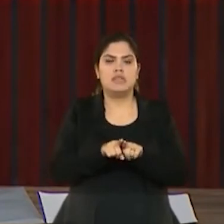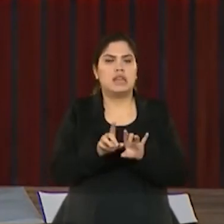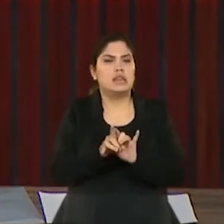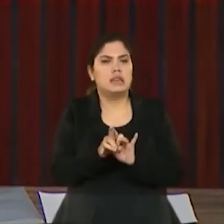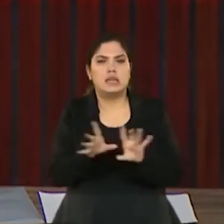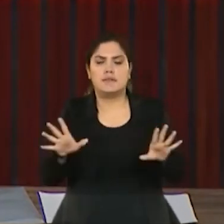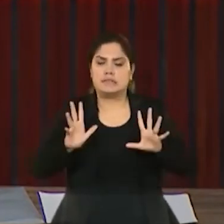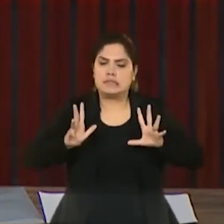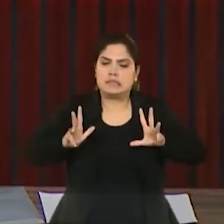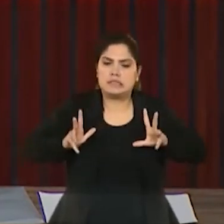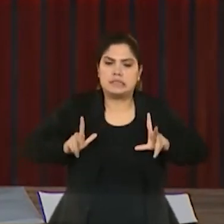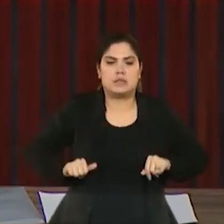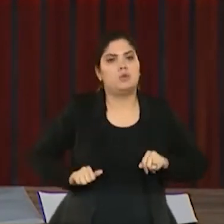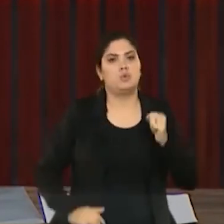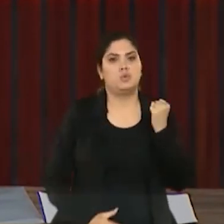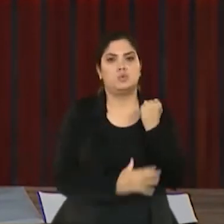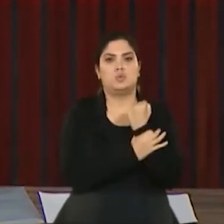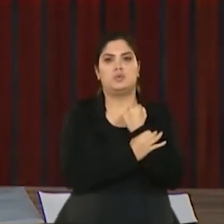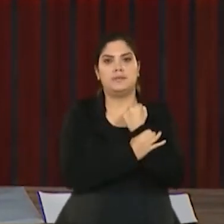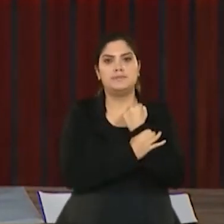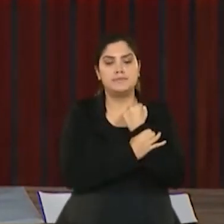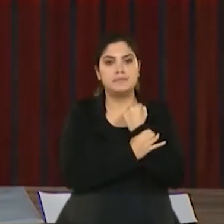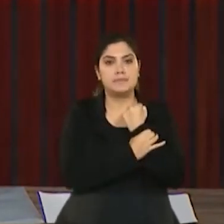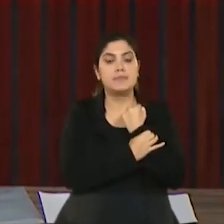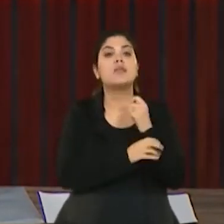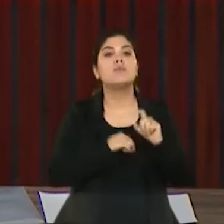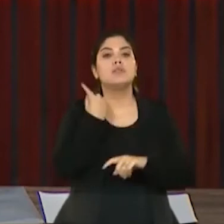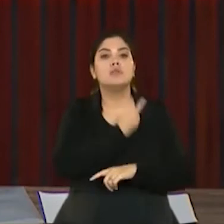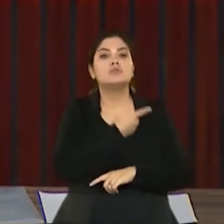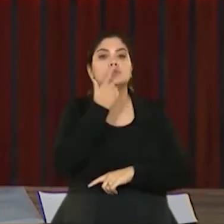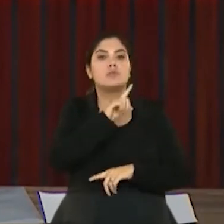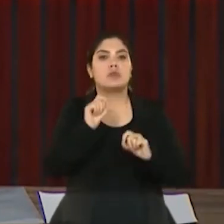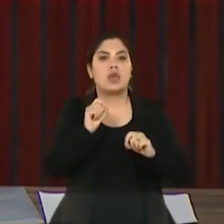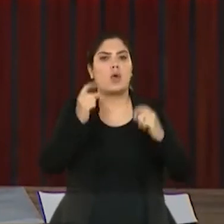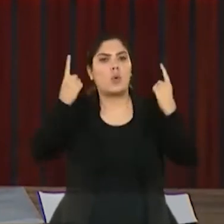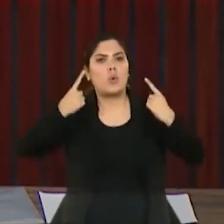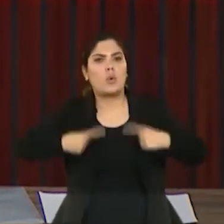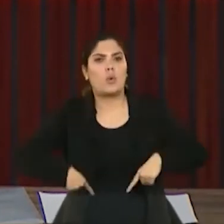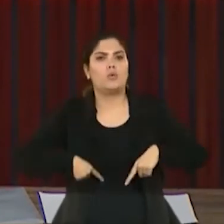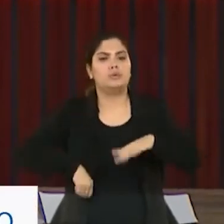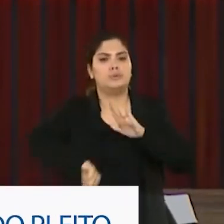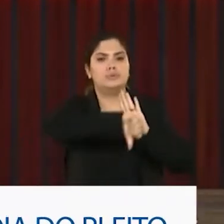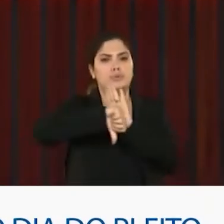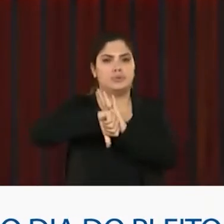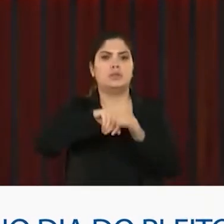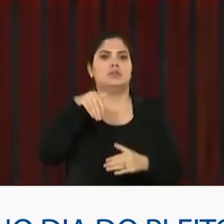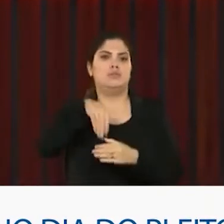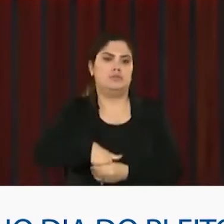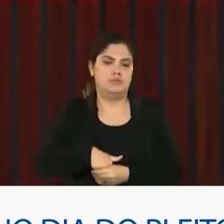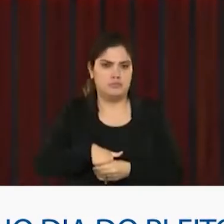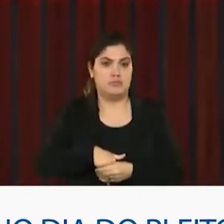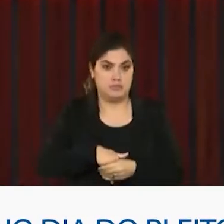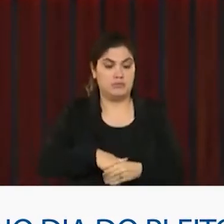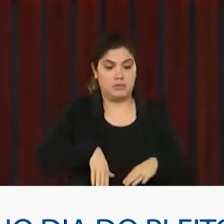livres, limpas e seguras. E para isso é preciso combater a criminalidade eleitoral.